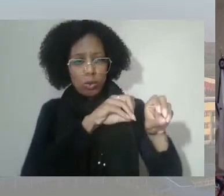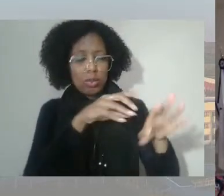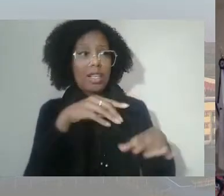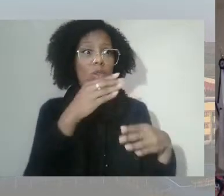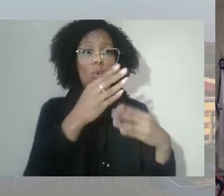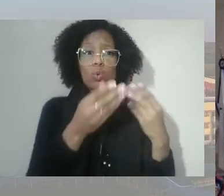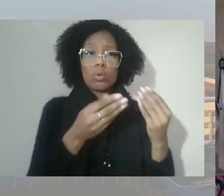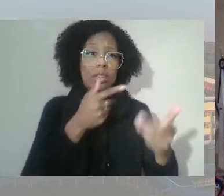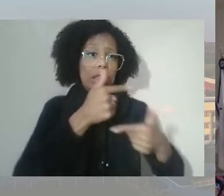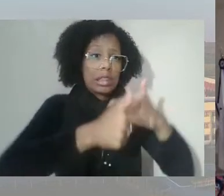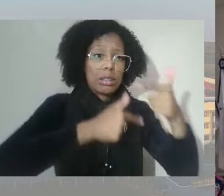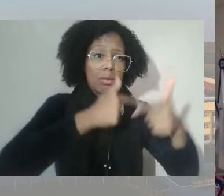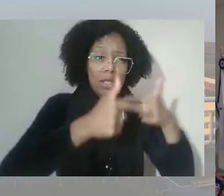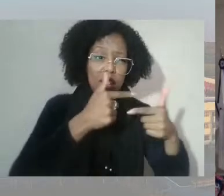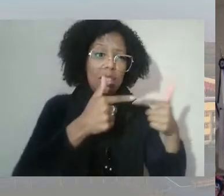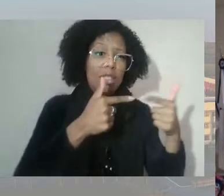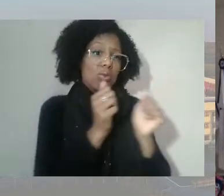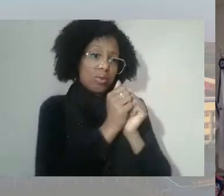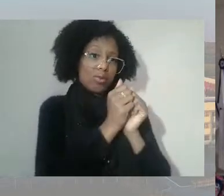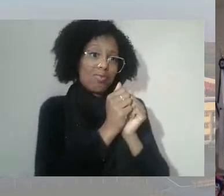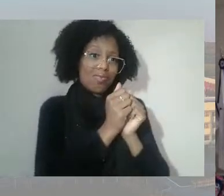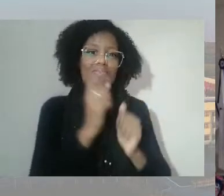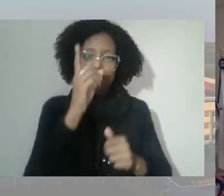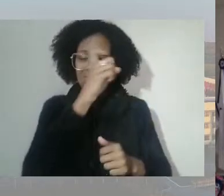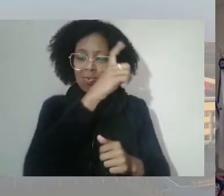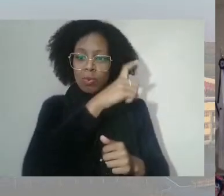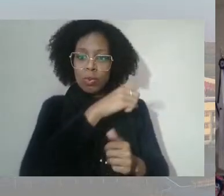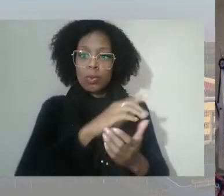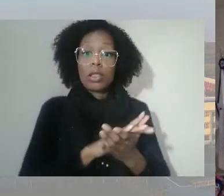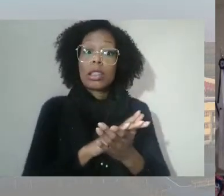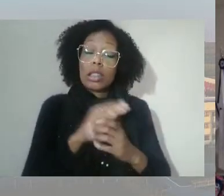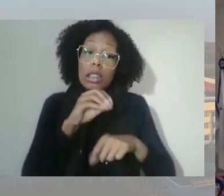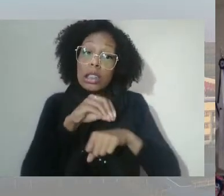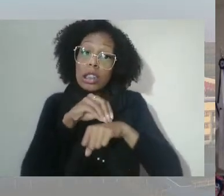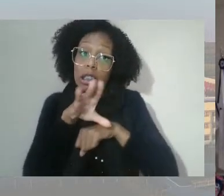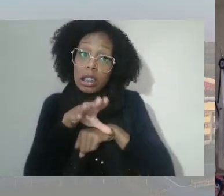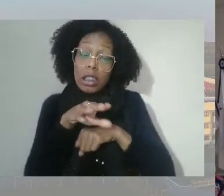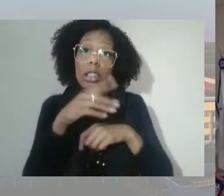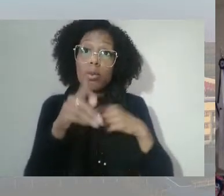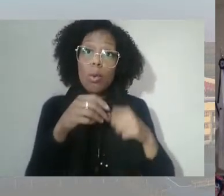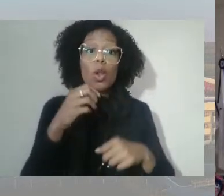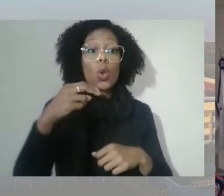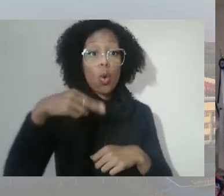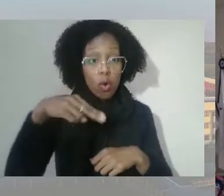envolvido, CAPES, NPQ e assim por diante. Então, a nossa indicação é que ele passe para novembro, tá,